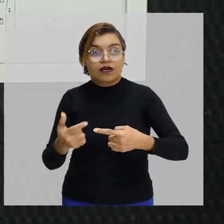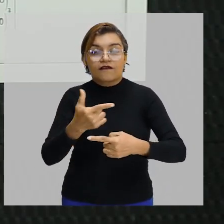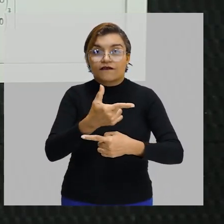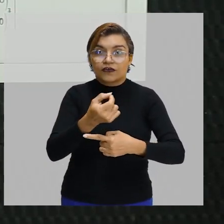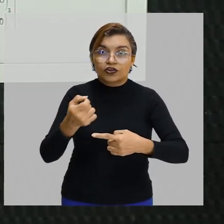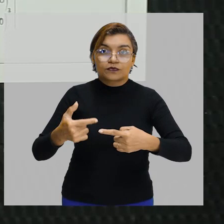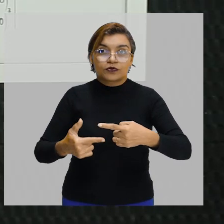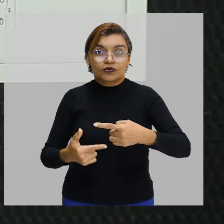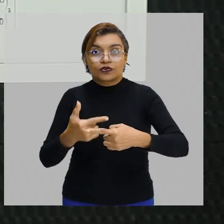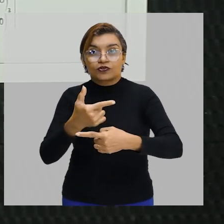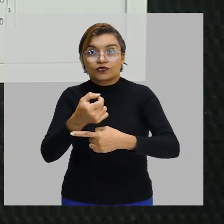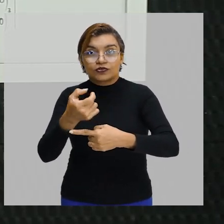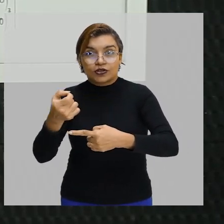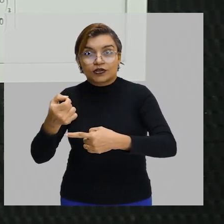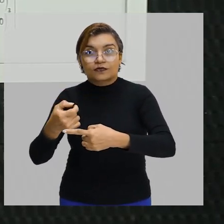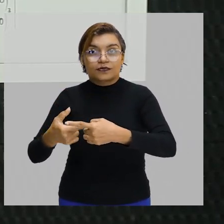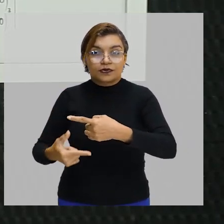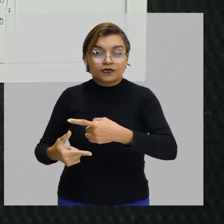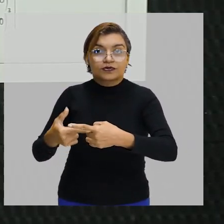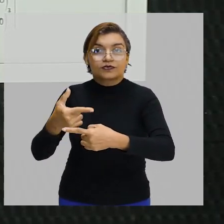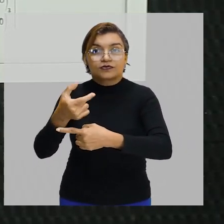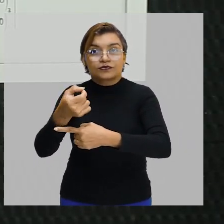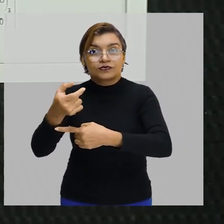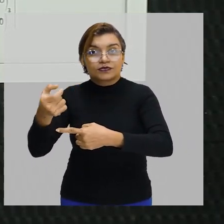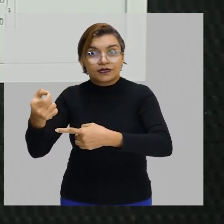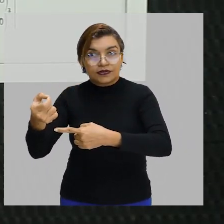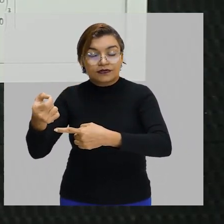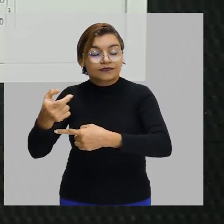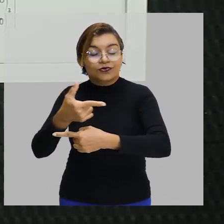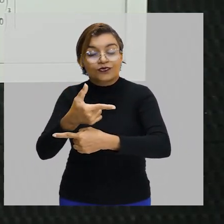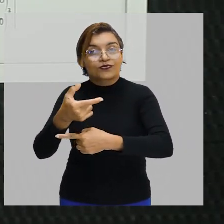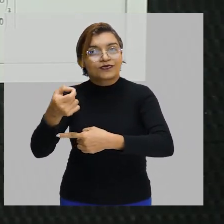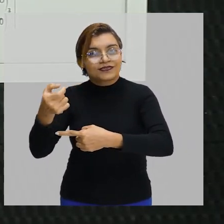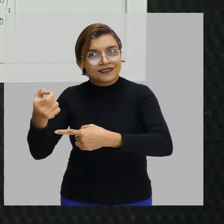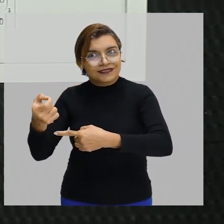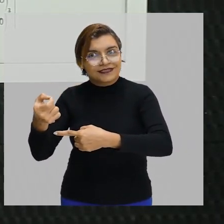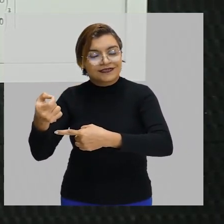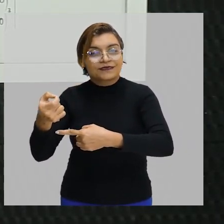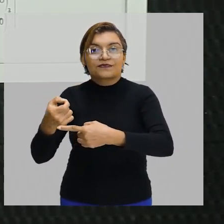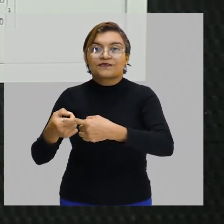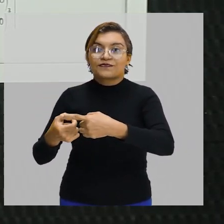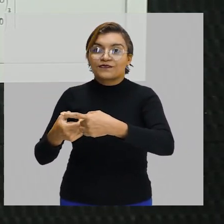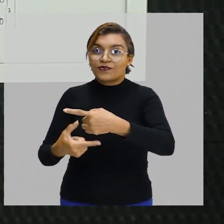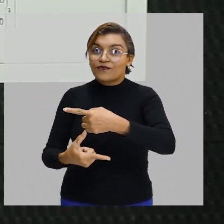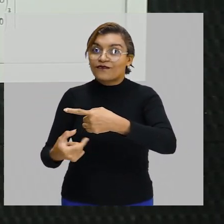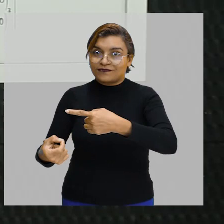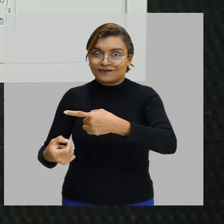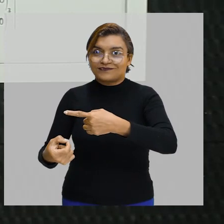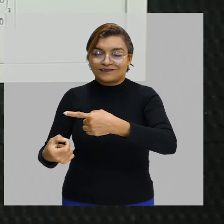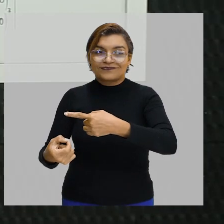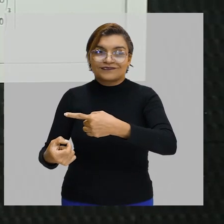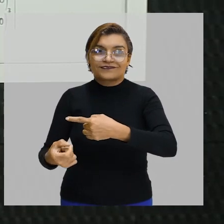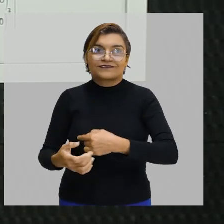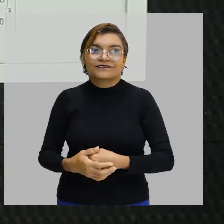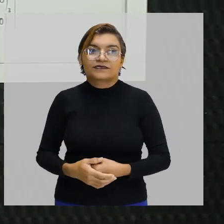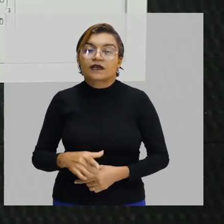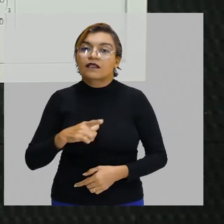dividir 200 por 2 e dá para dividir 200 por 20. Certo? Então você vai ter o quê?